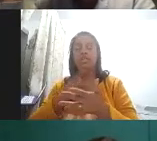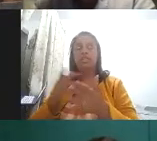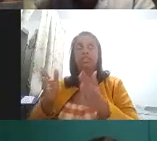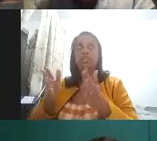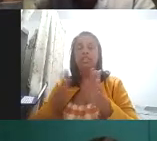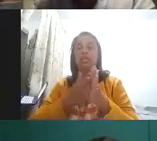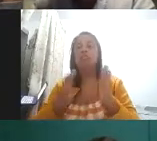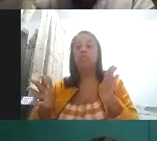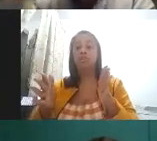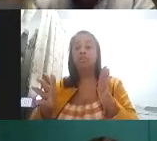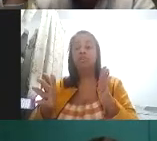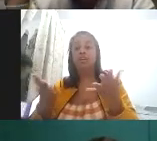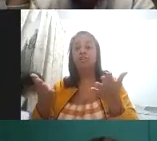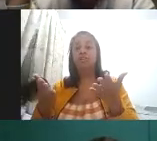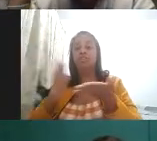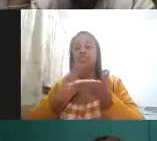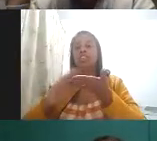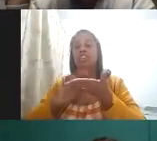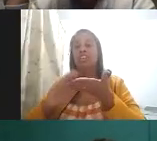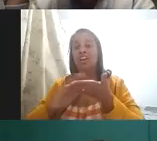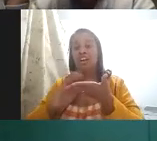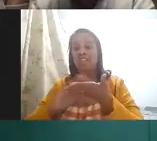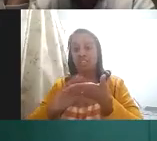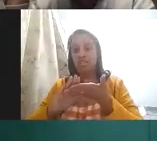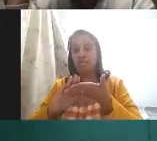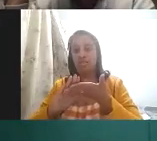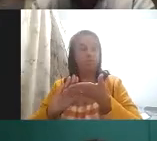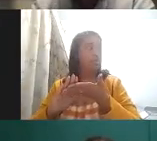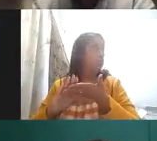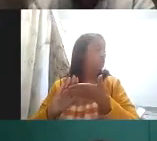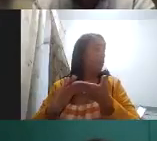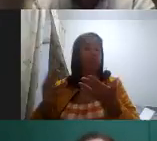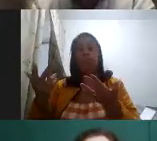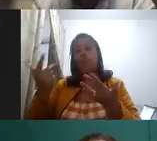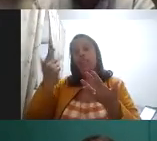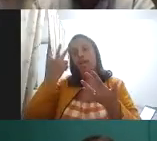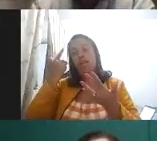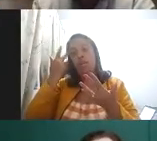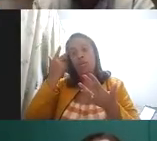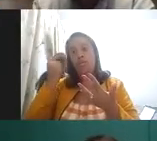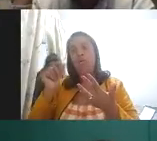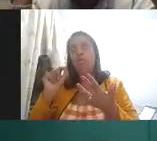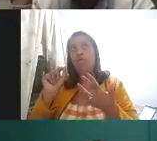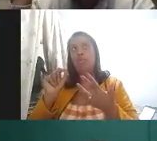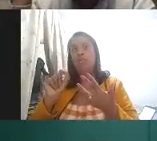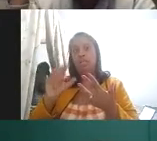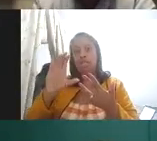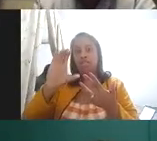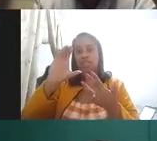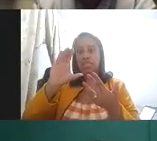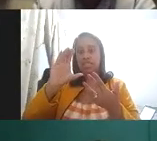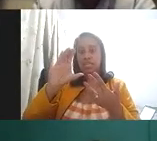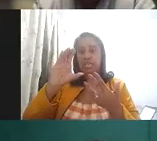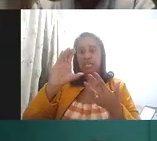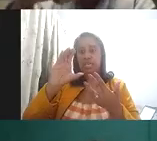mais comum, a gente ver hérnias de disco na coluna entre C5 e C6. É muito comum, porque são